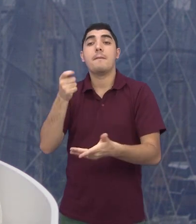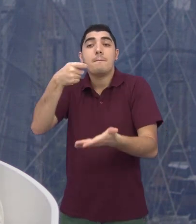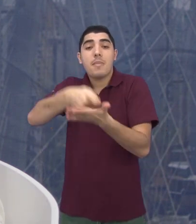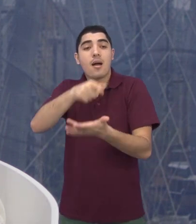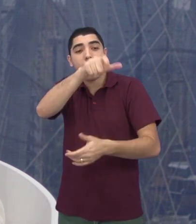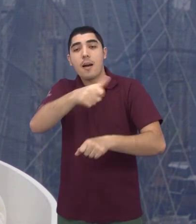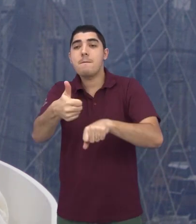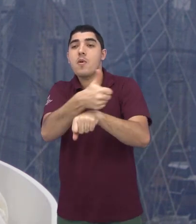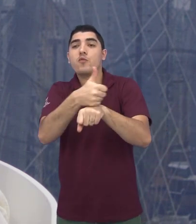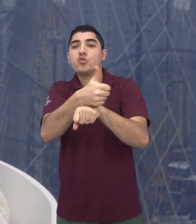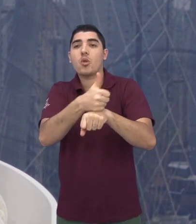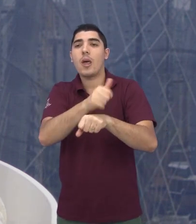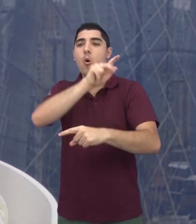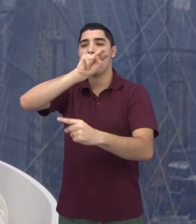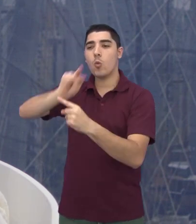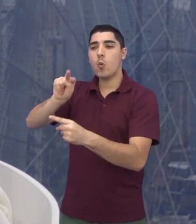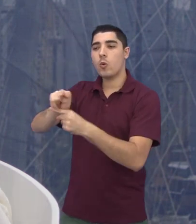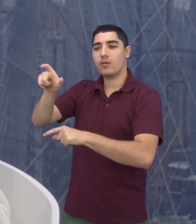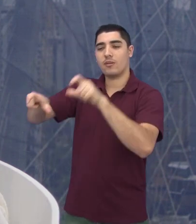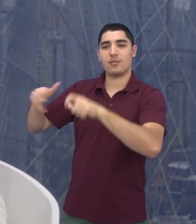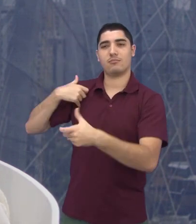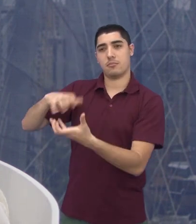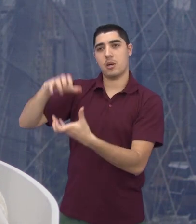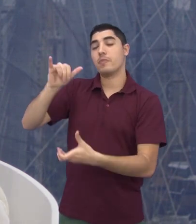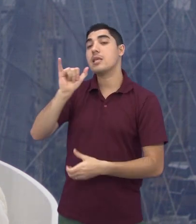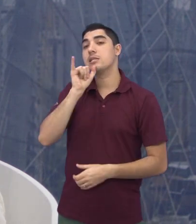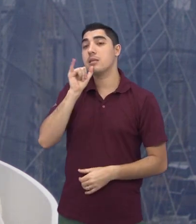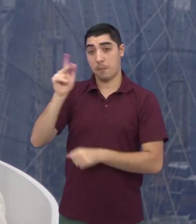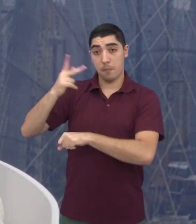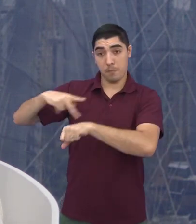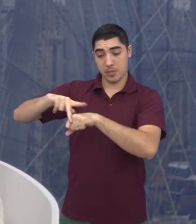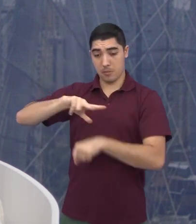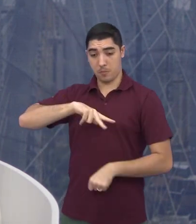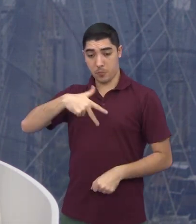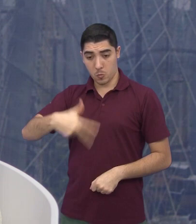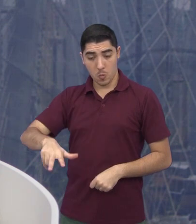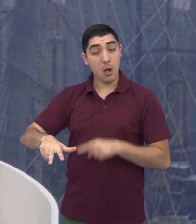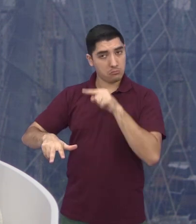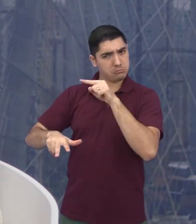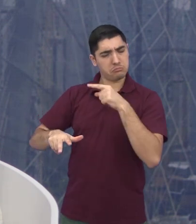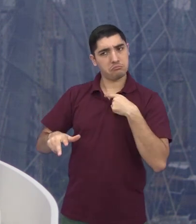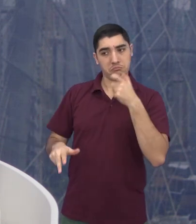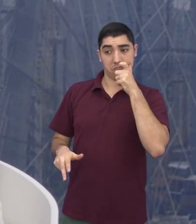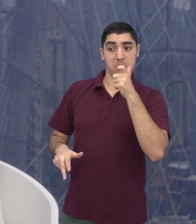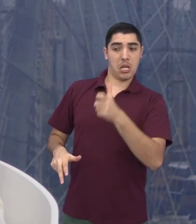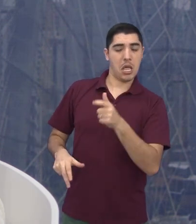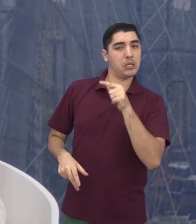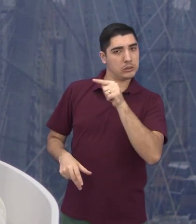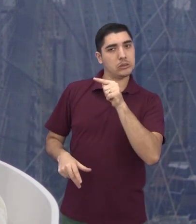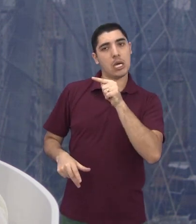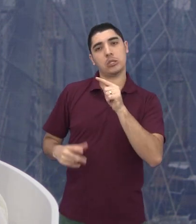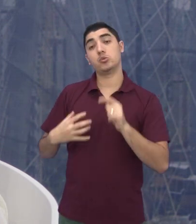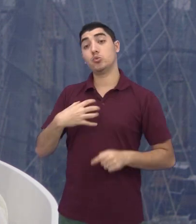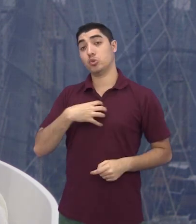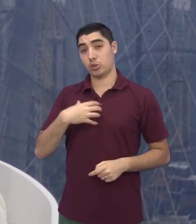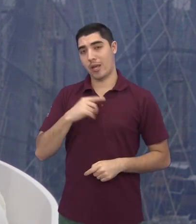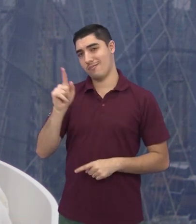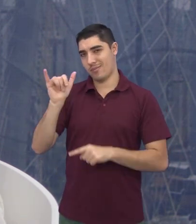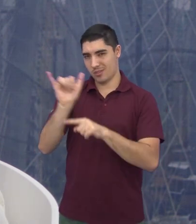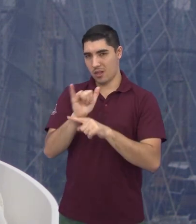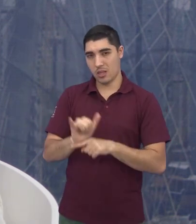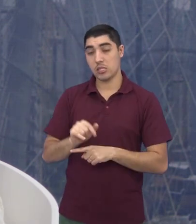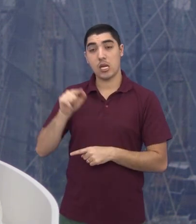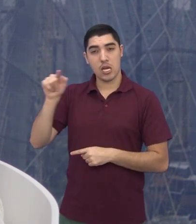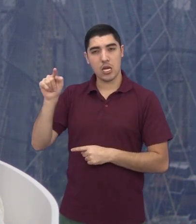pessoas idosas. A gente poderia falar também de Portugal. Portugal é um modelo bastante interessante, eu acho que, né, um país que se